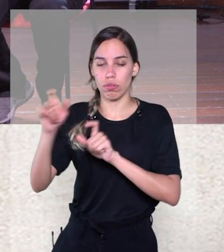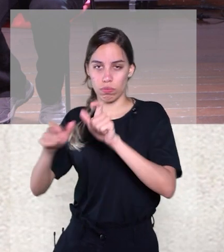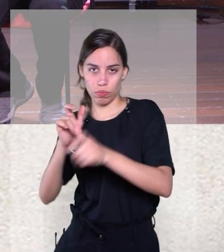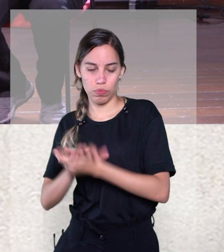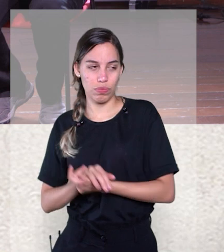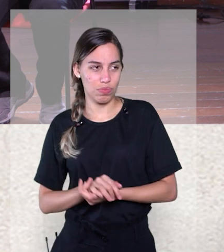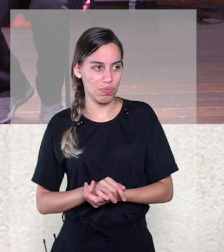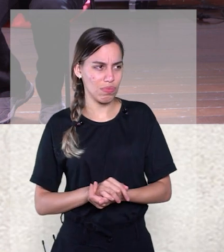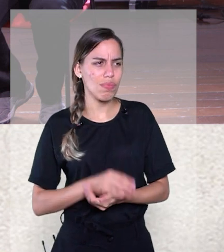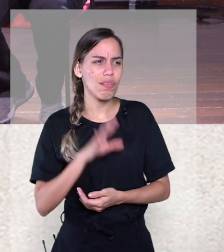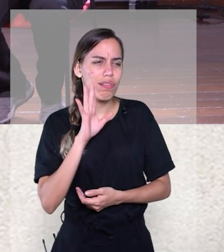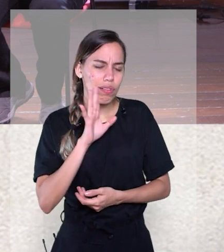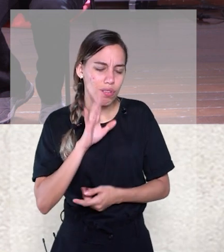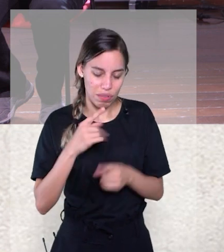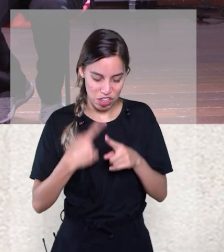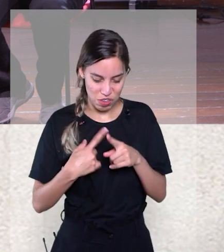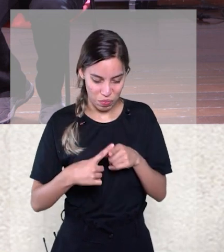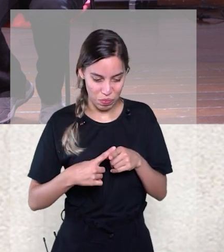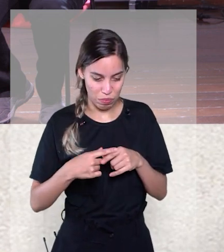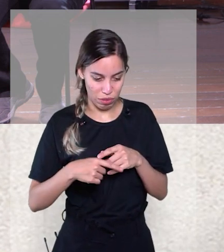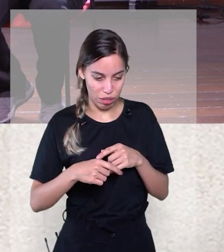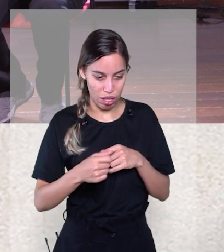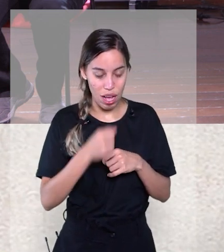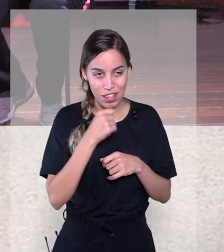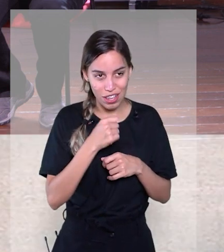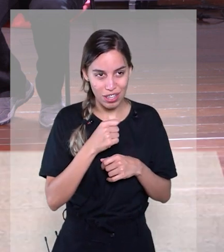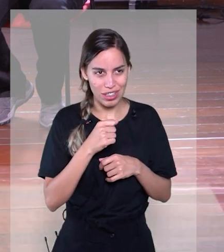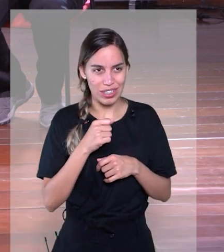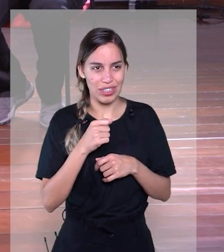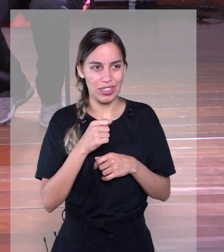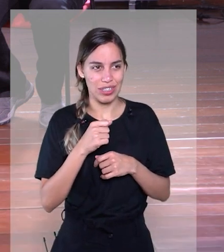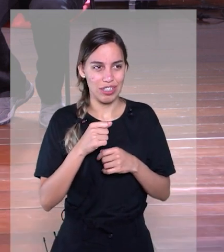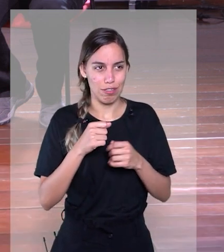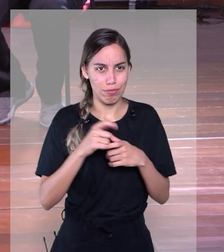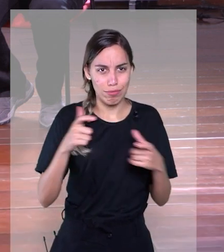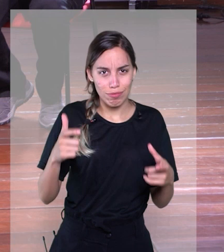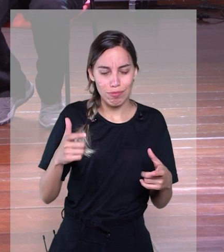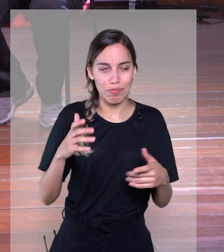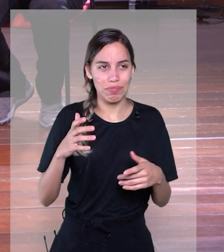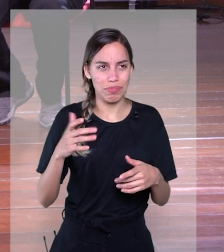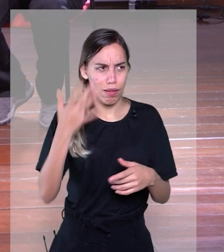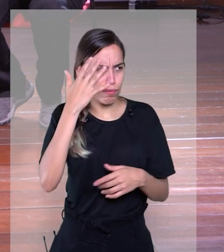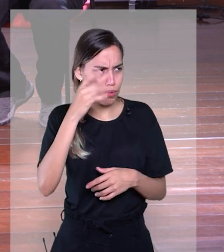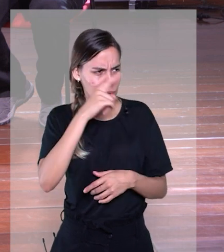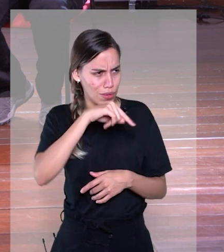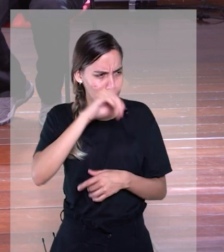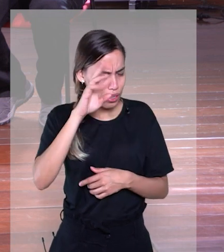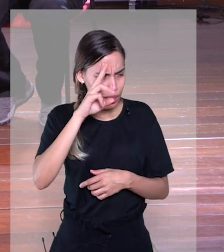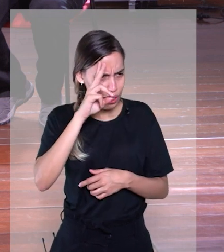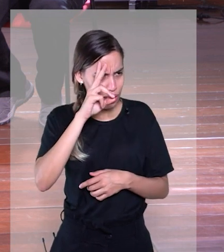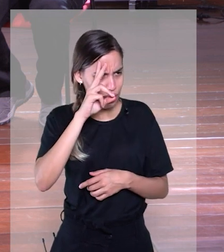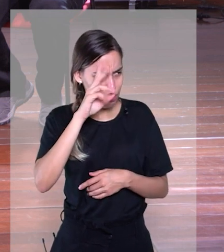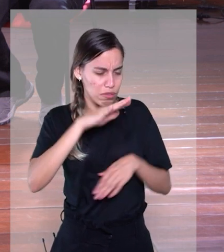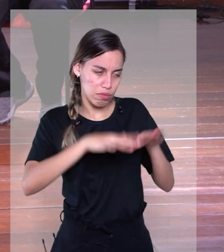Itabira tem uma vocação jornalística muito grande, é uma tradição, para dizer a verdade. Não sei se vocês se lembram, alguns de